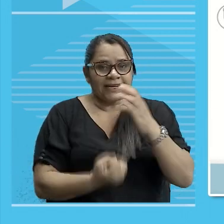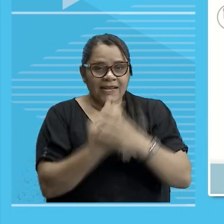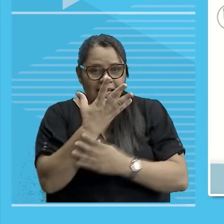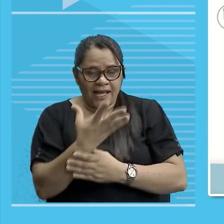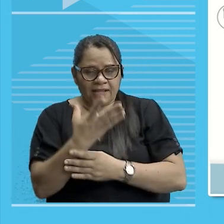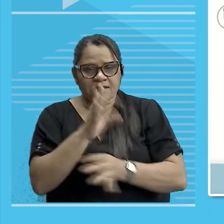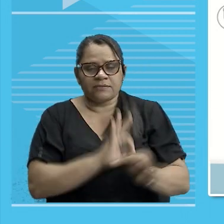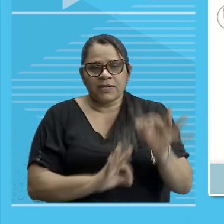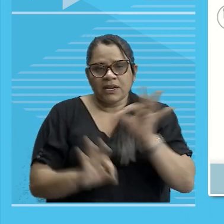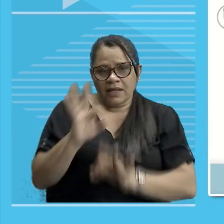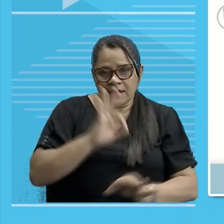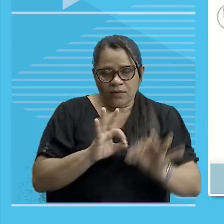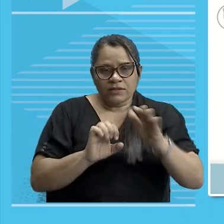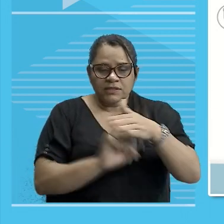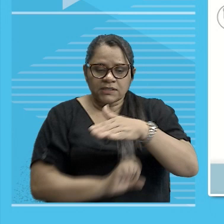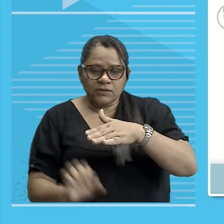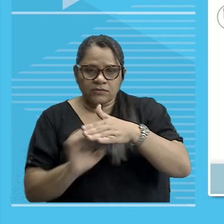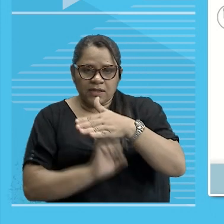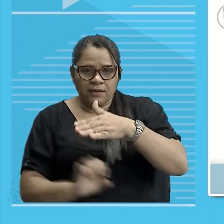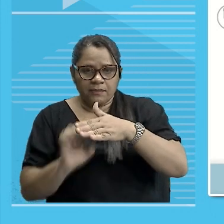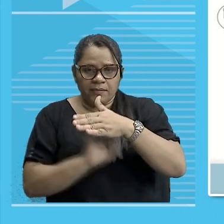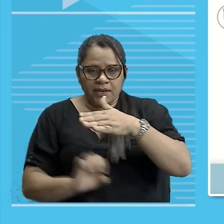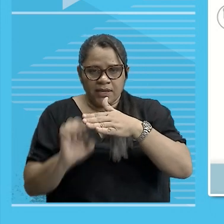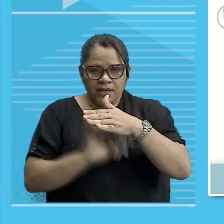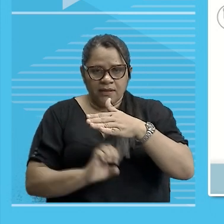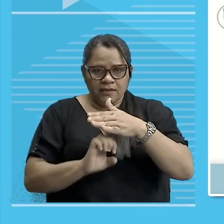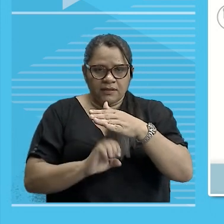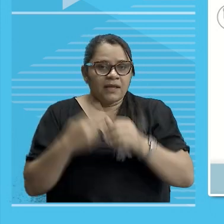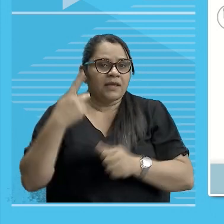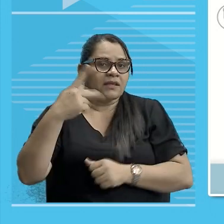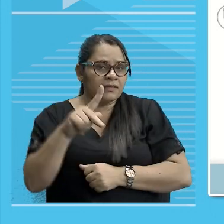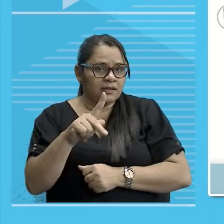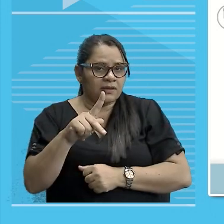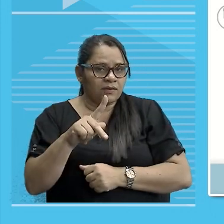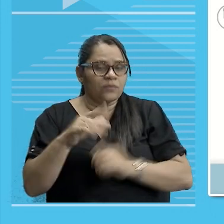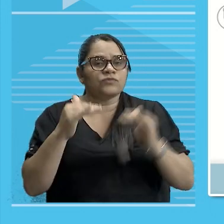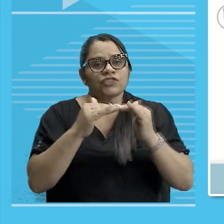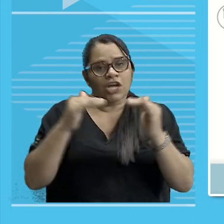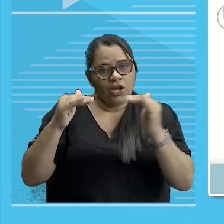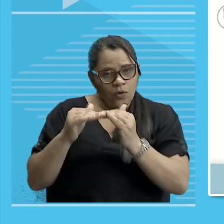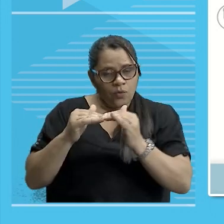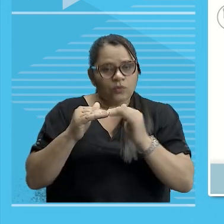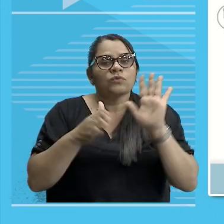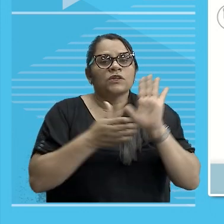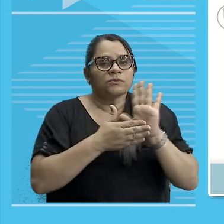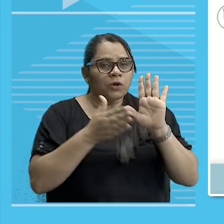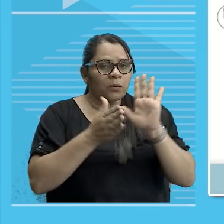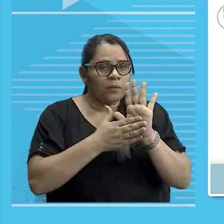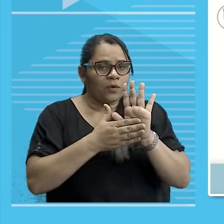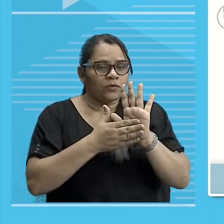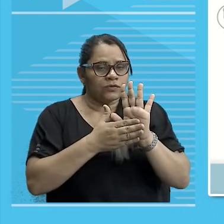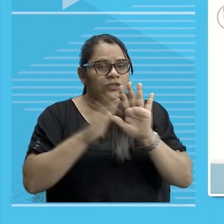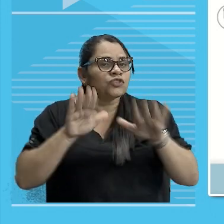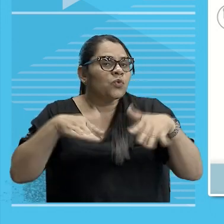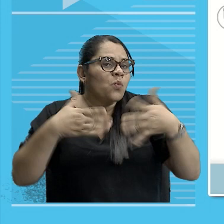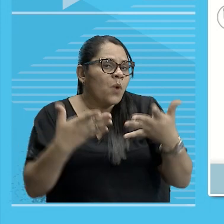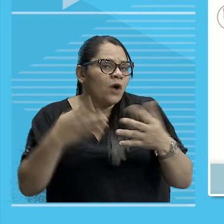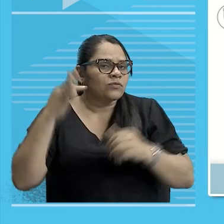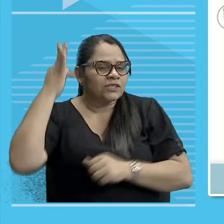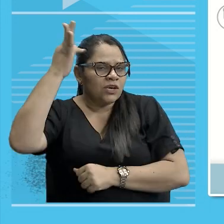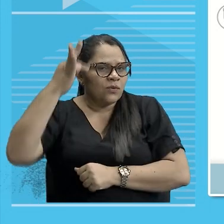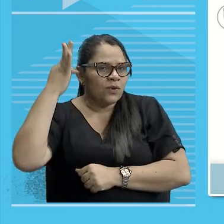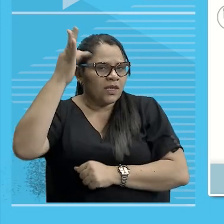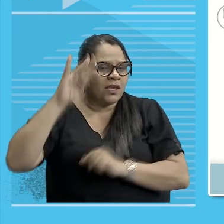pela organização estão de acordo com os pressupostos de que teoria